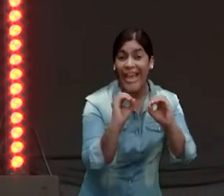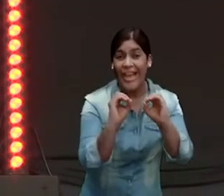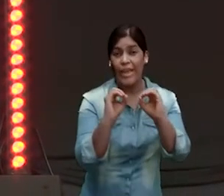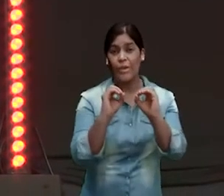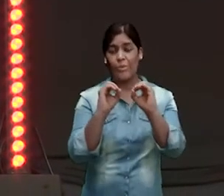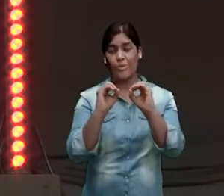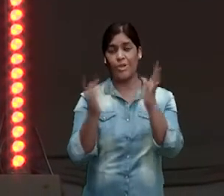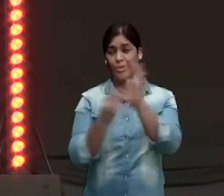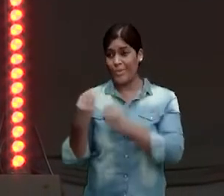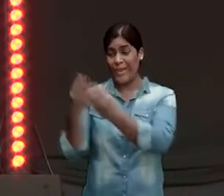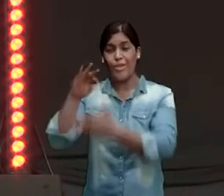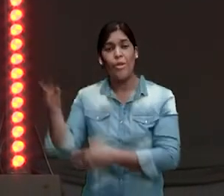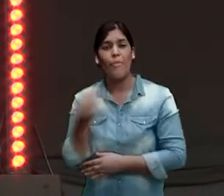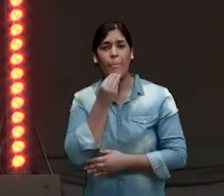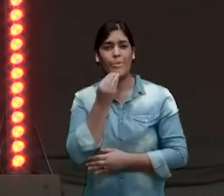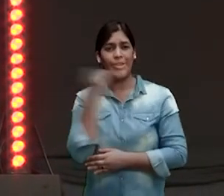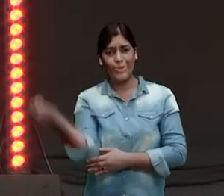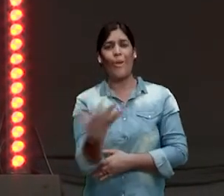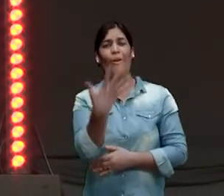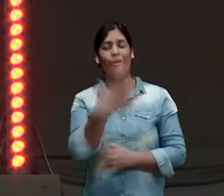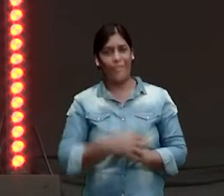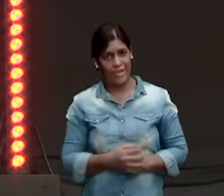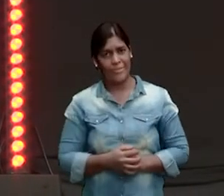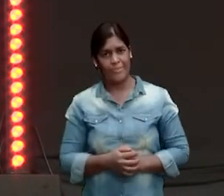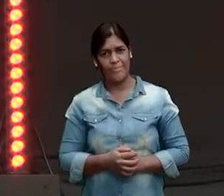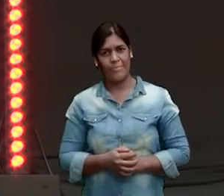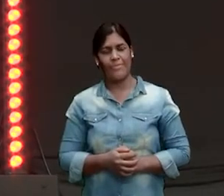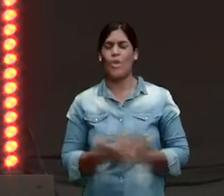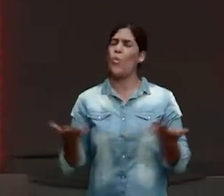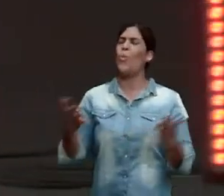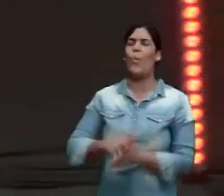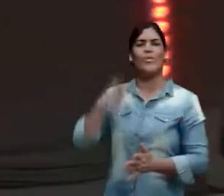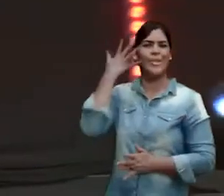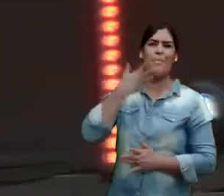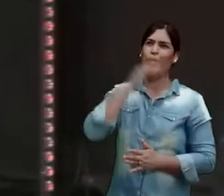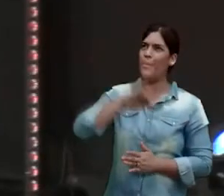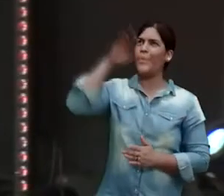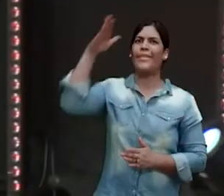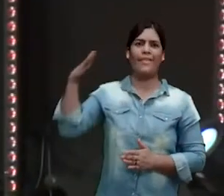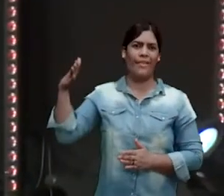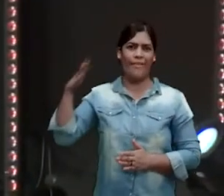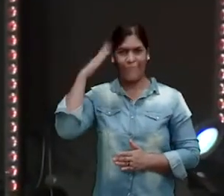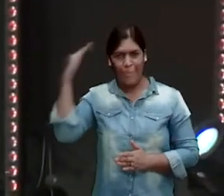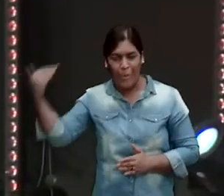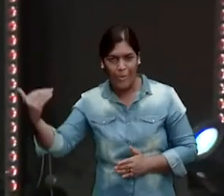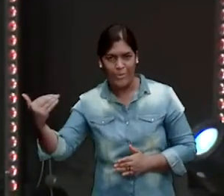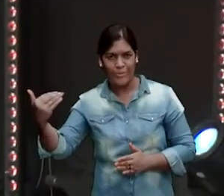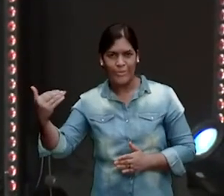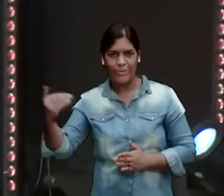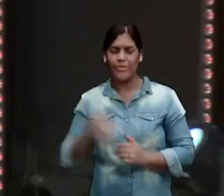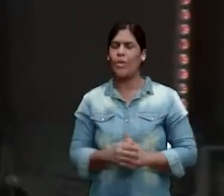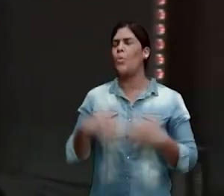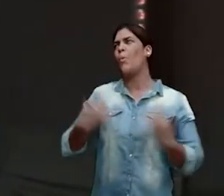inicializada para o seu sucesso e você mandou ter pelo amor de Deus você manda montanha você